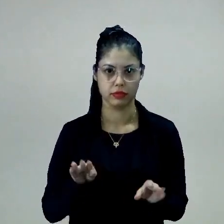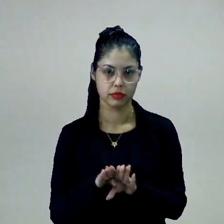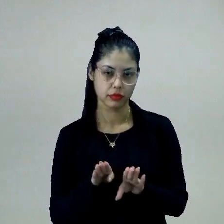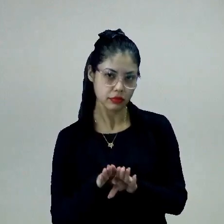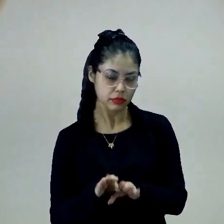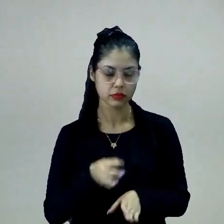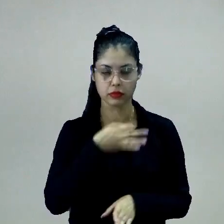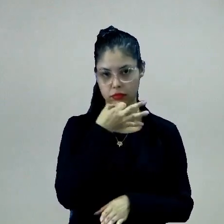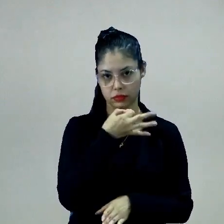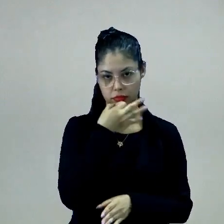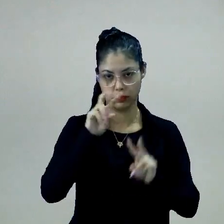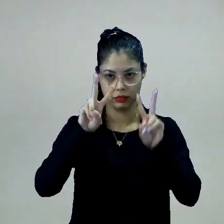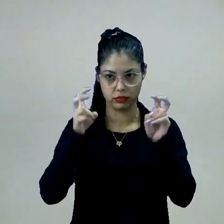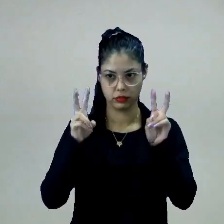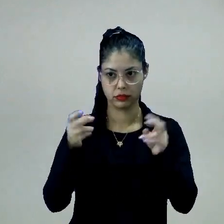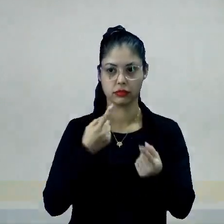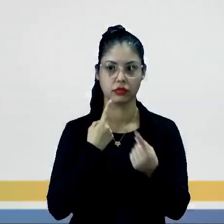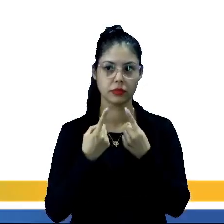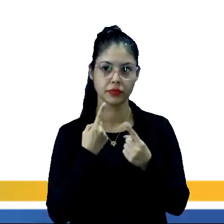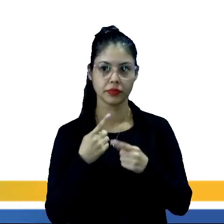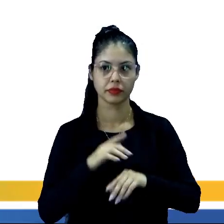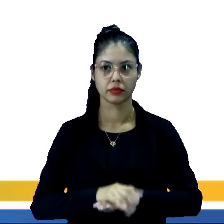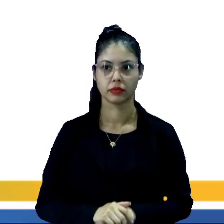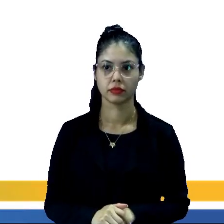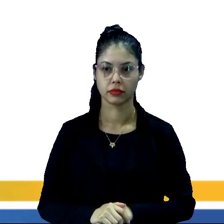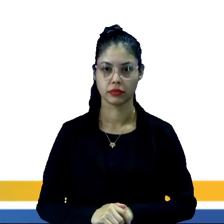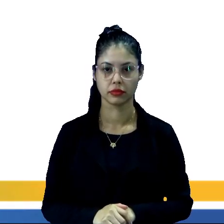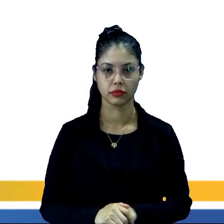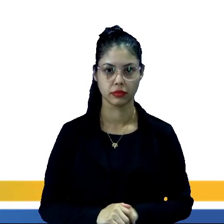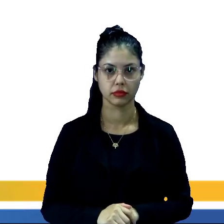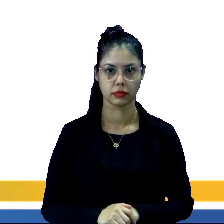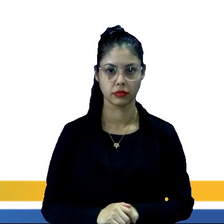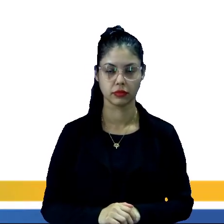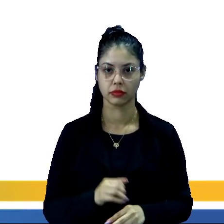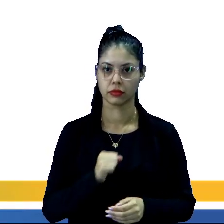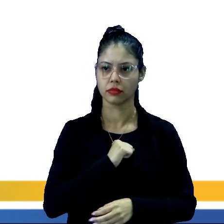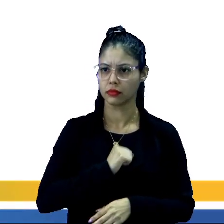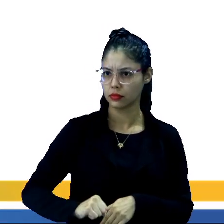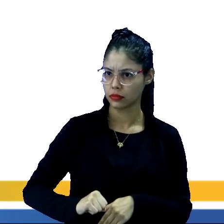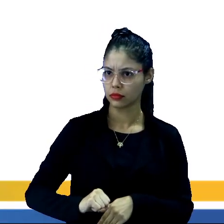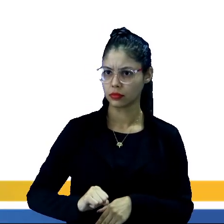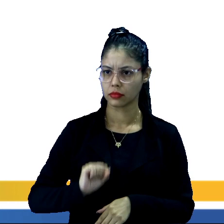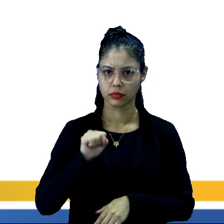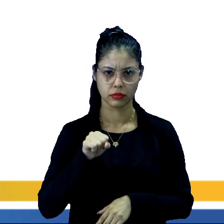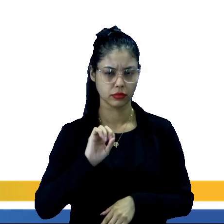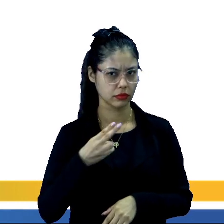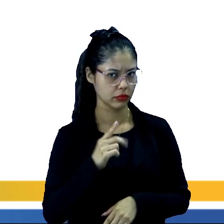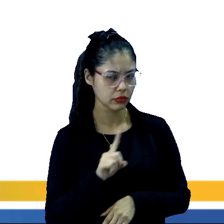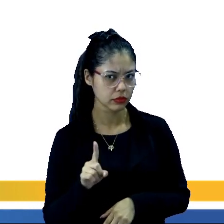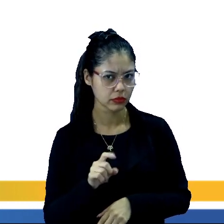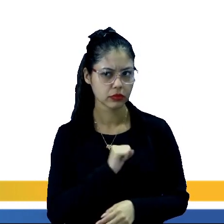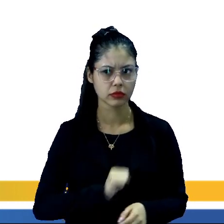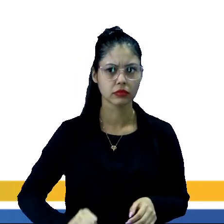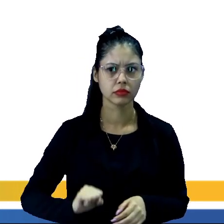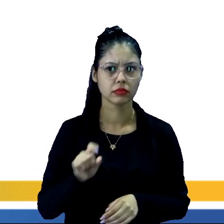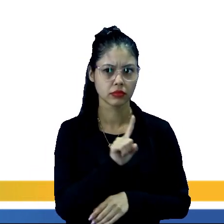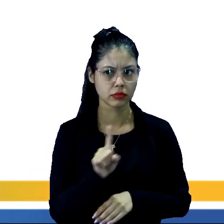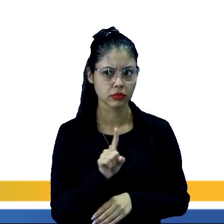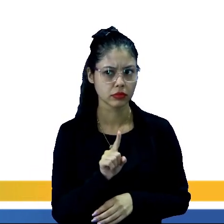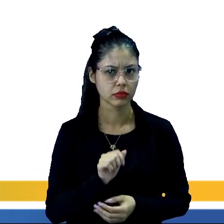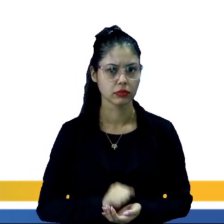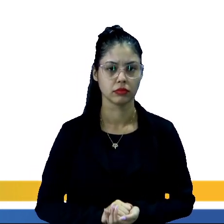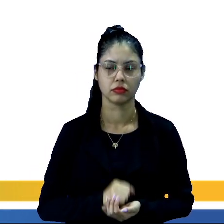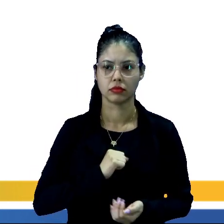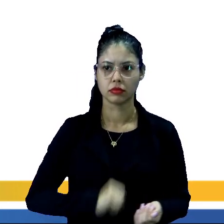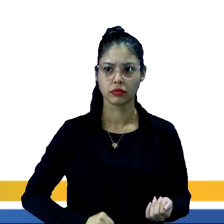argumentação se ele não for um tema que esteja em discussão, né? Então, aborto sim, aborto não. Aborto sim ou não? Isso